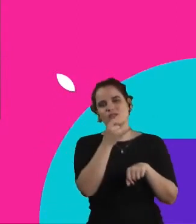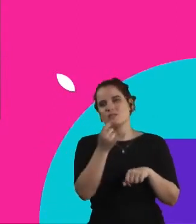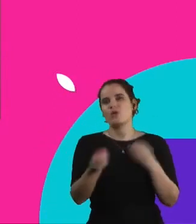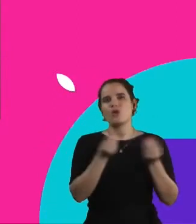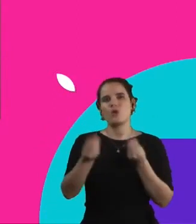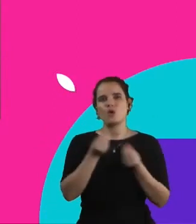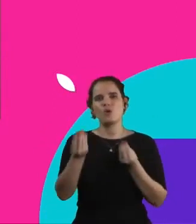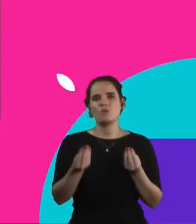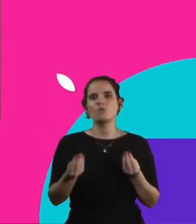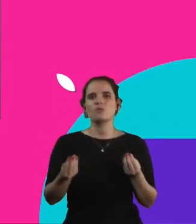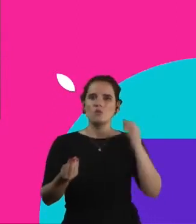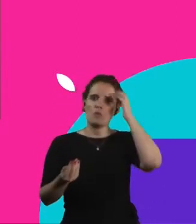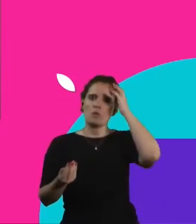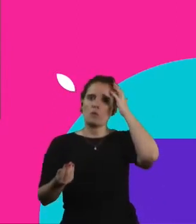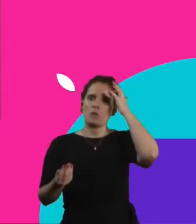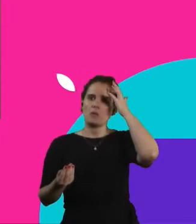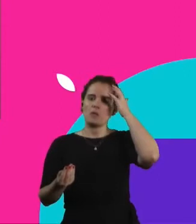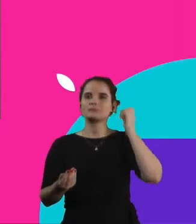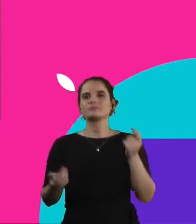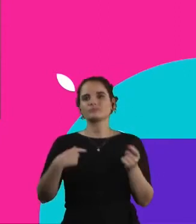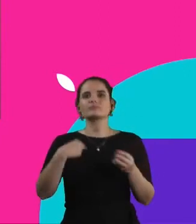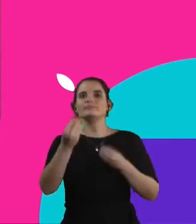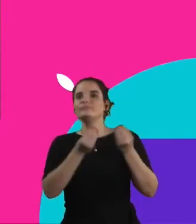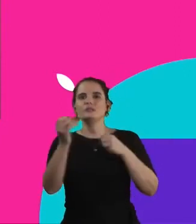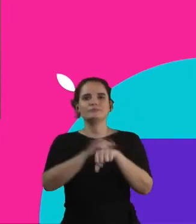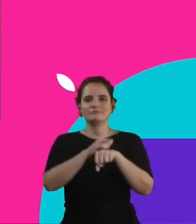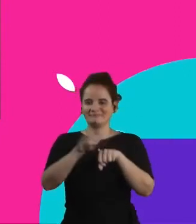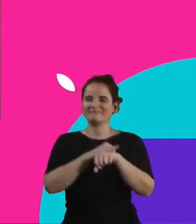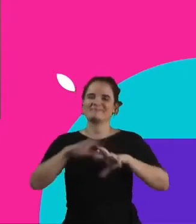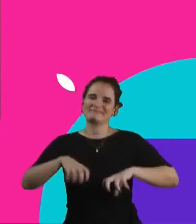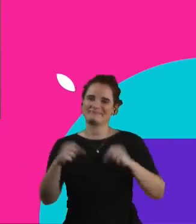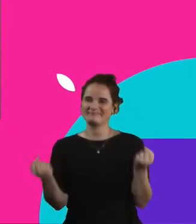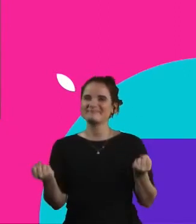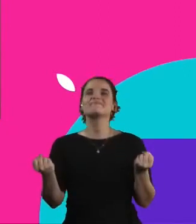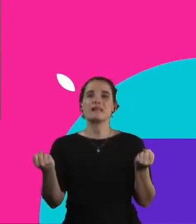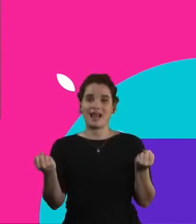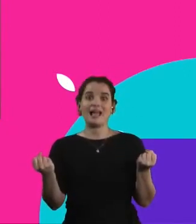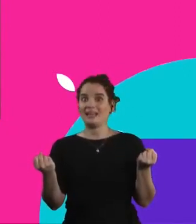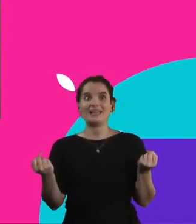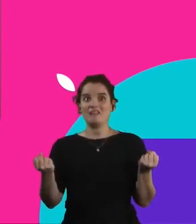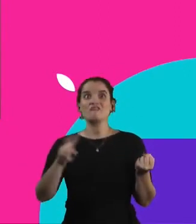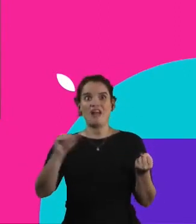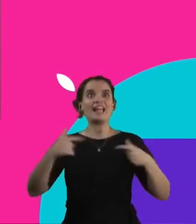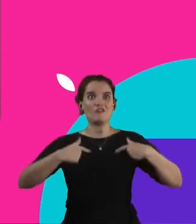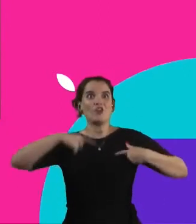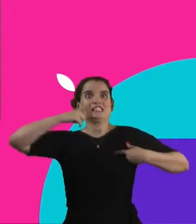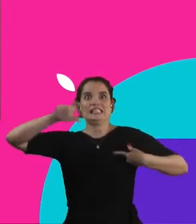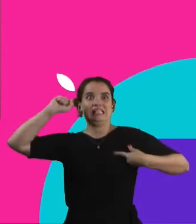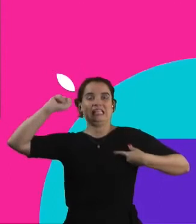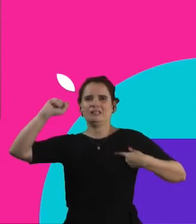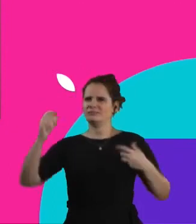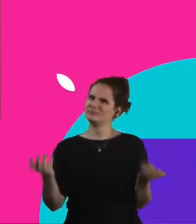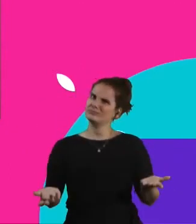fórmula milagrosa. Várias pessoas vão aceitar essa fórmula milagrosa e em algum momento para alguém vai dar certo. Então a gente